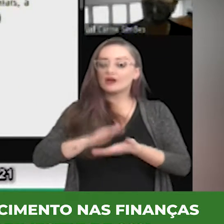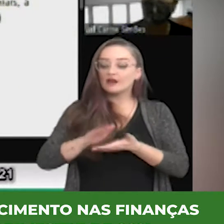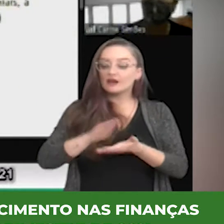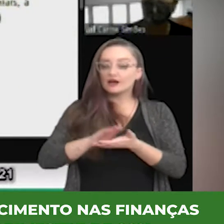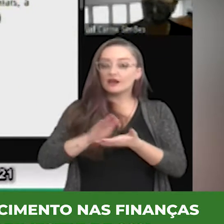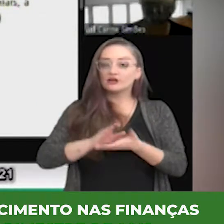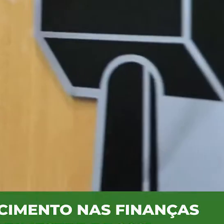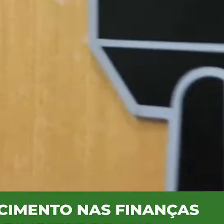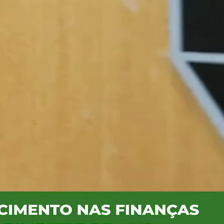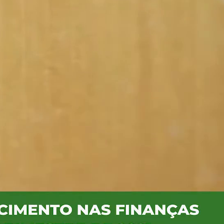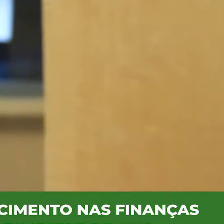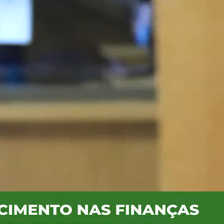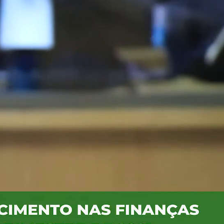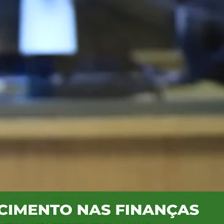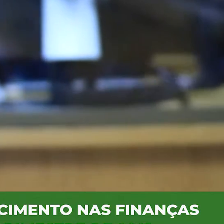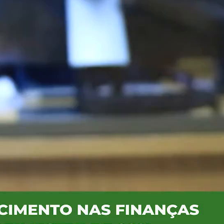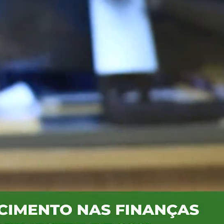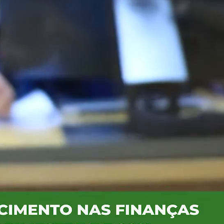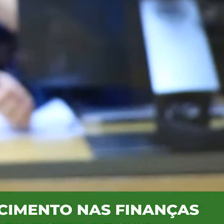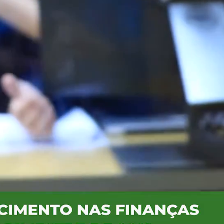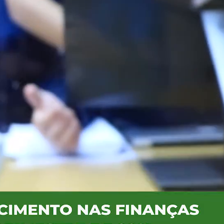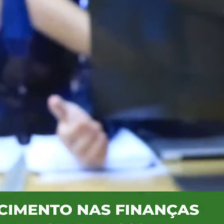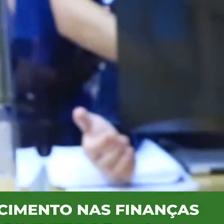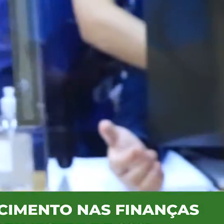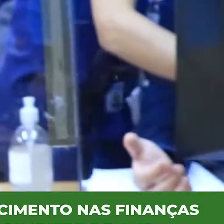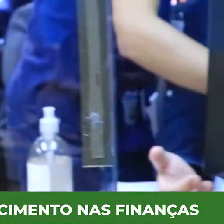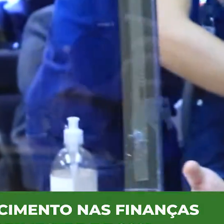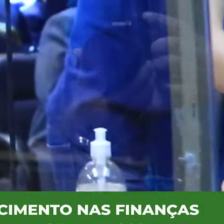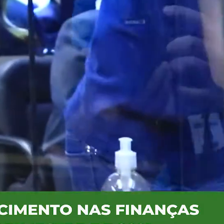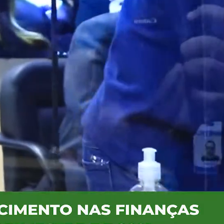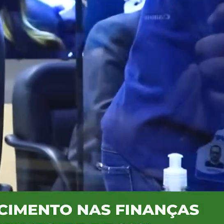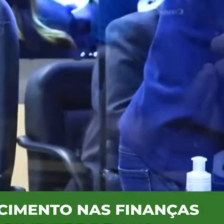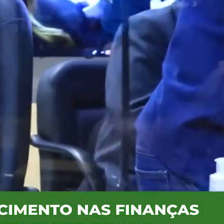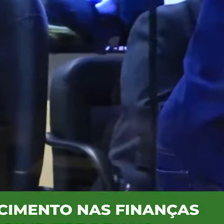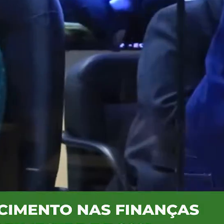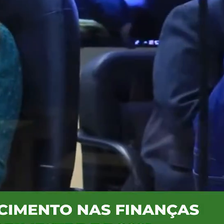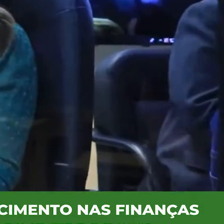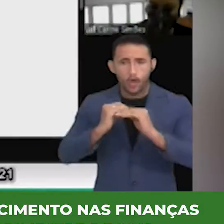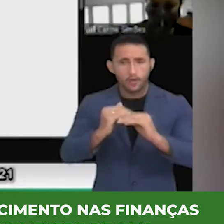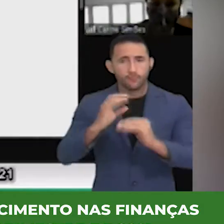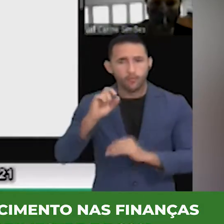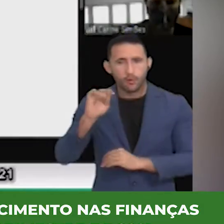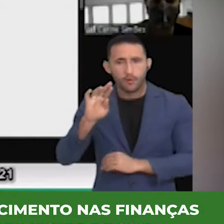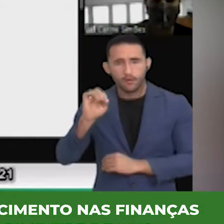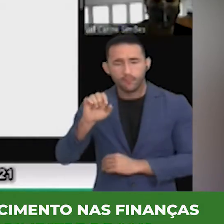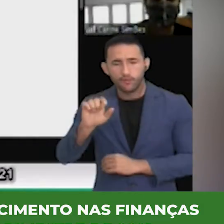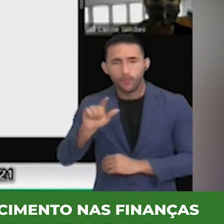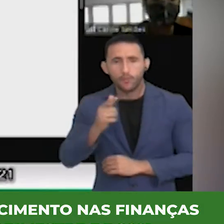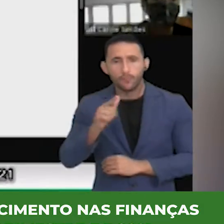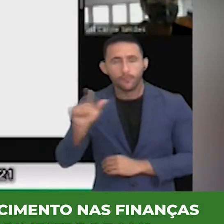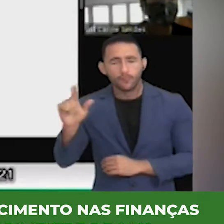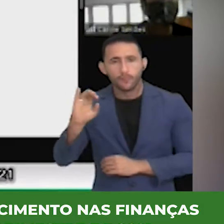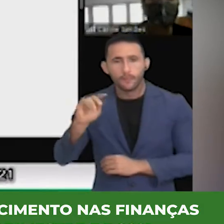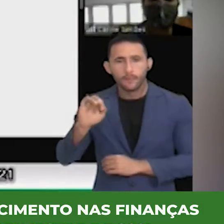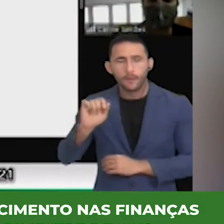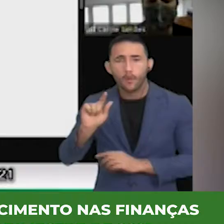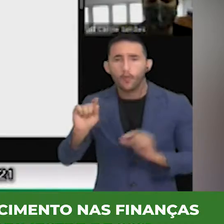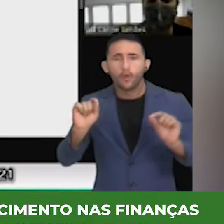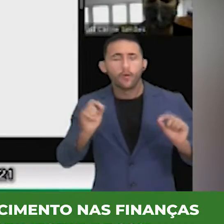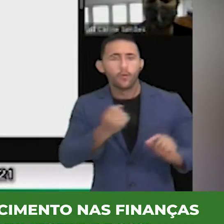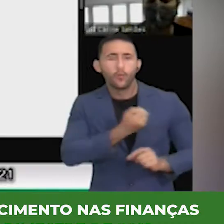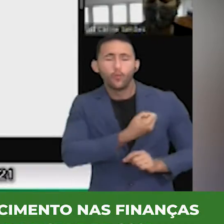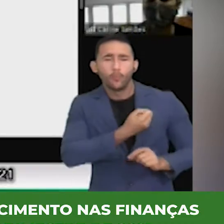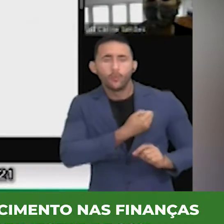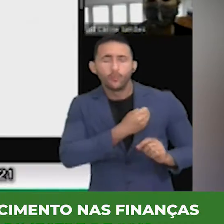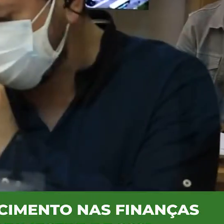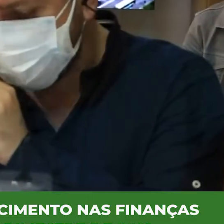das metas estabelecidas no orçamento destacam um município no cenário Nacional enquanto outras cidades tiveram